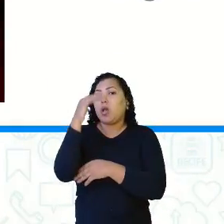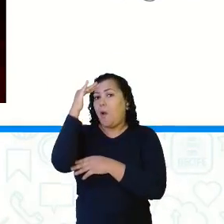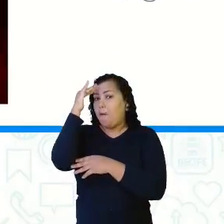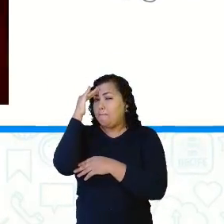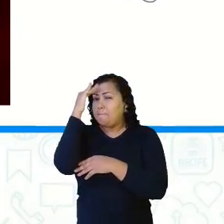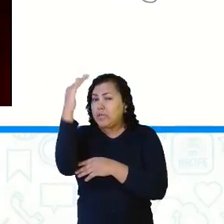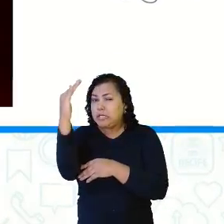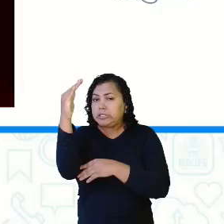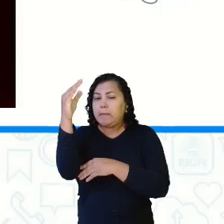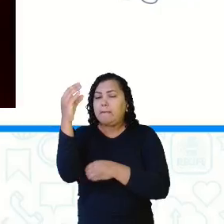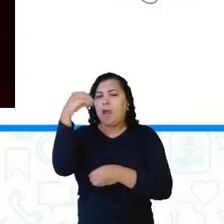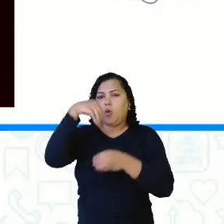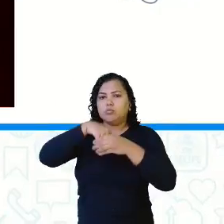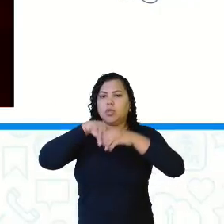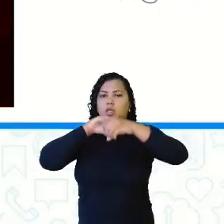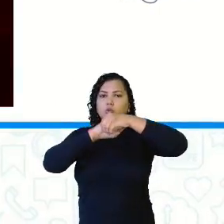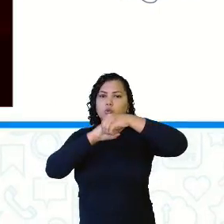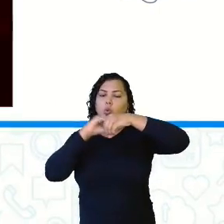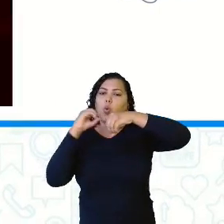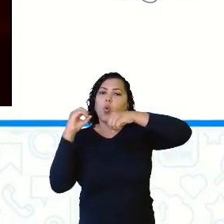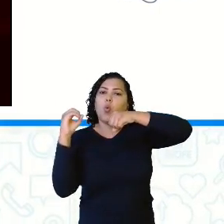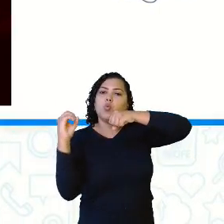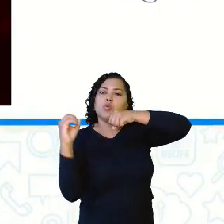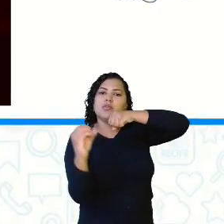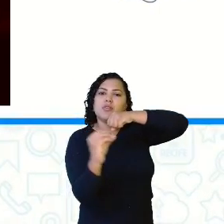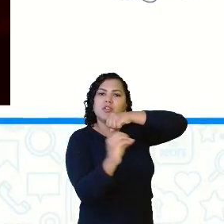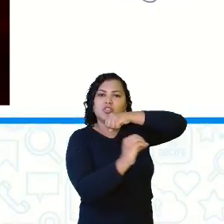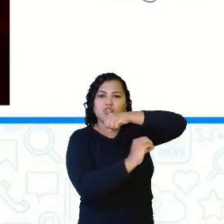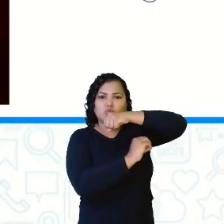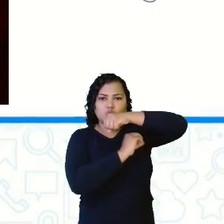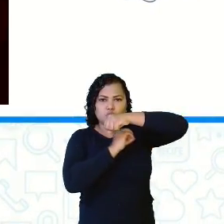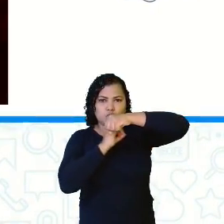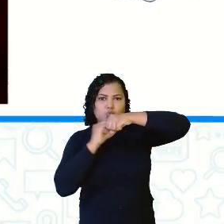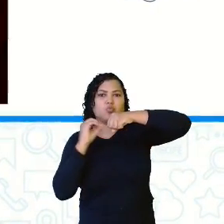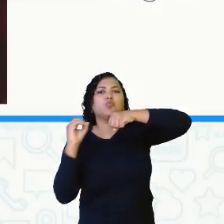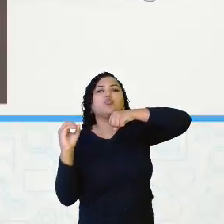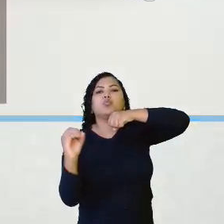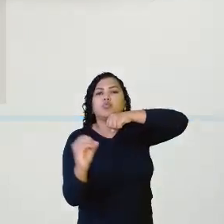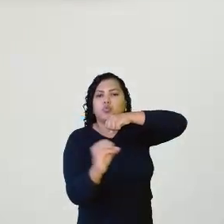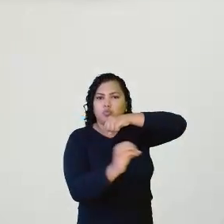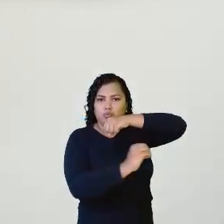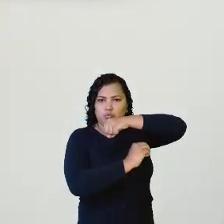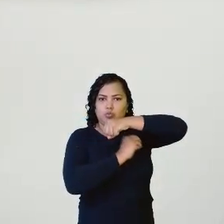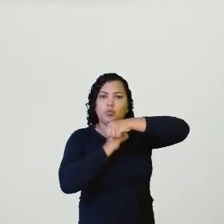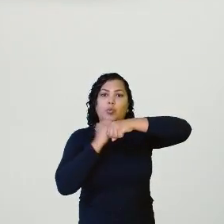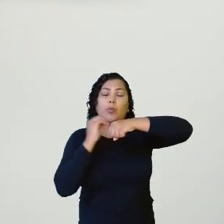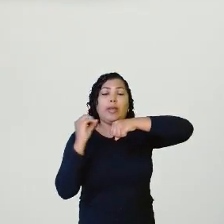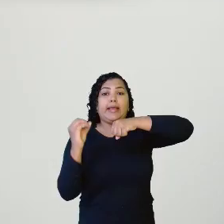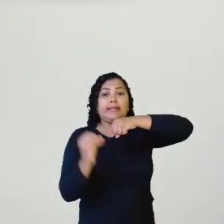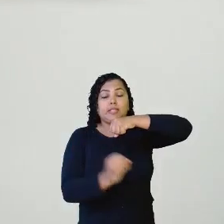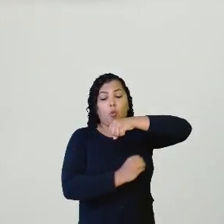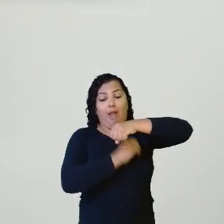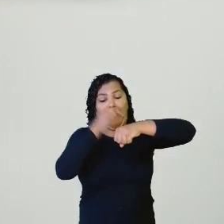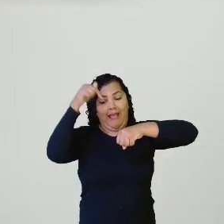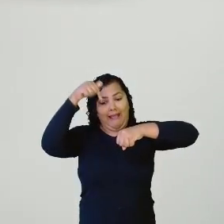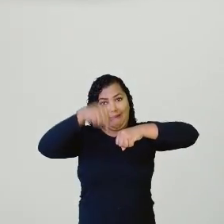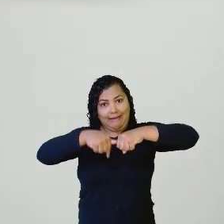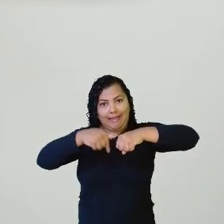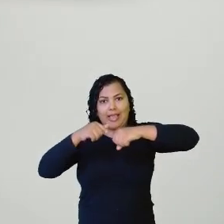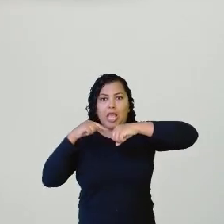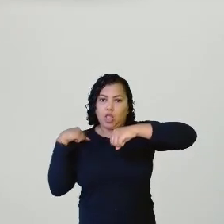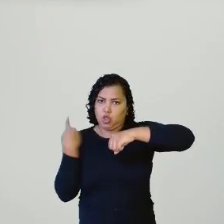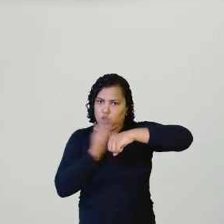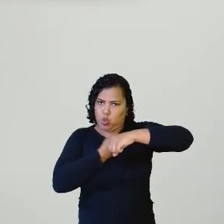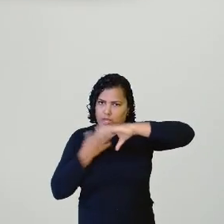astro do sistema solar. E é lá nesse sistema que nós, o planeta Terra, estamos localizados. O